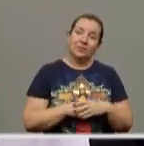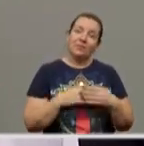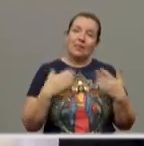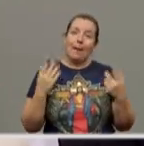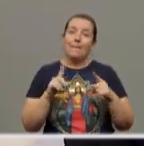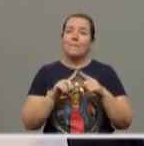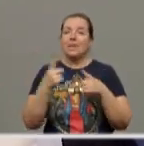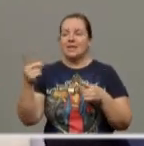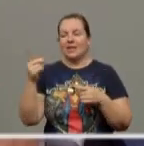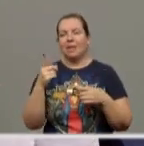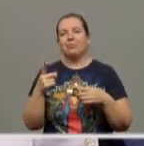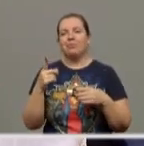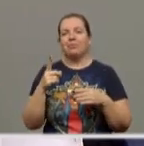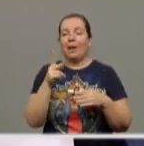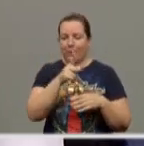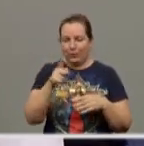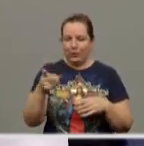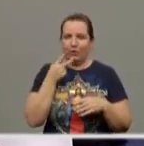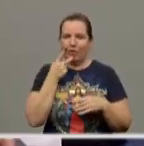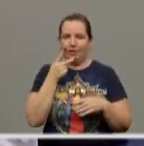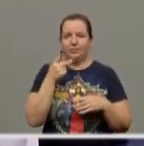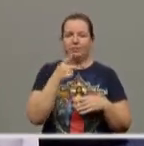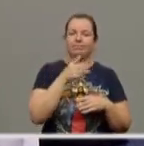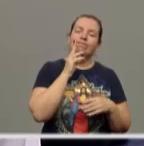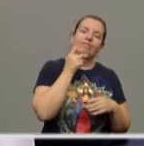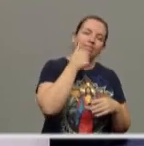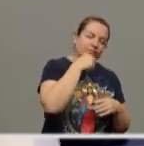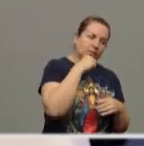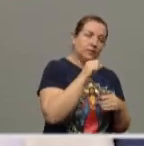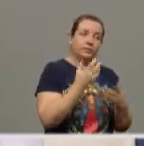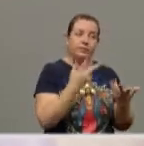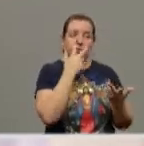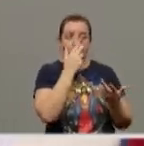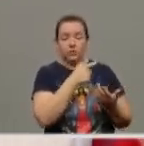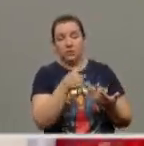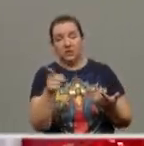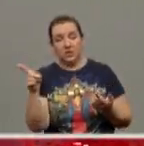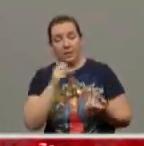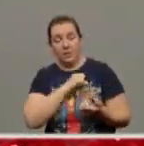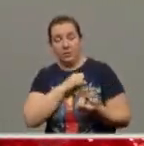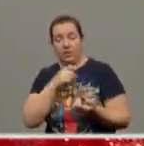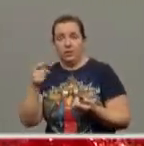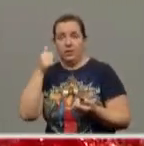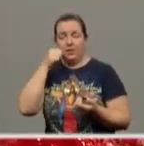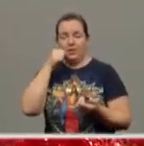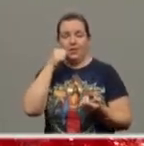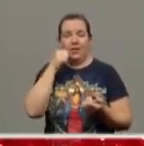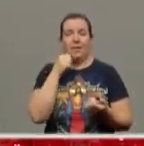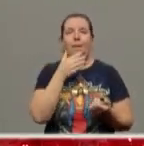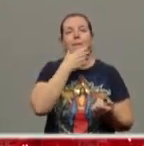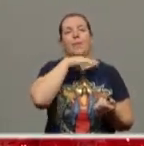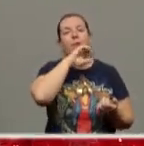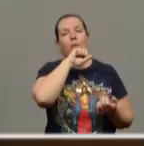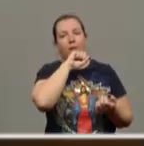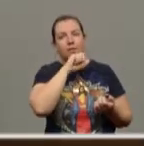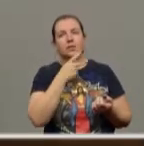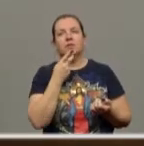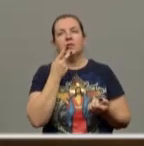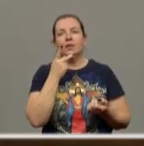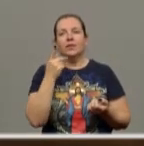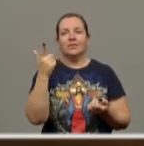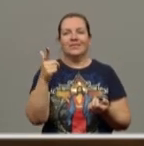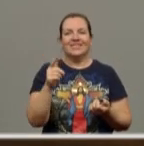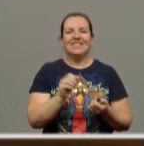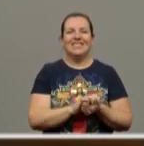tá apaixonadinho lá para a menina lá. Né? E aí minha mãe falou, ó, não é tempo ainda. Meu pai falava, não é tempo. Depois,